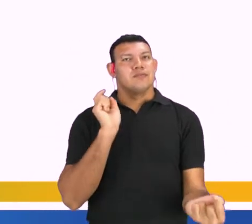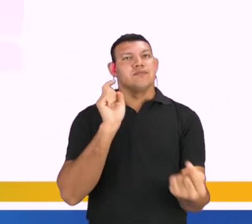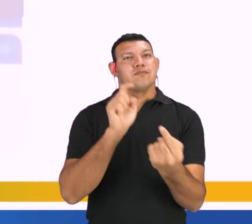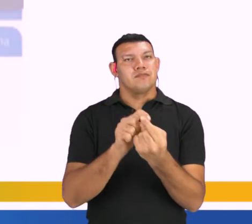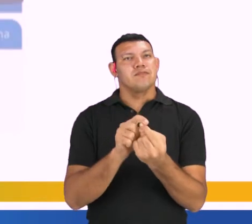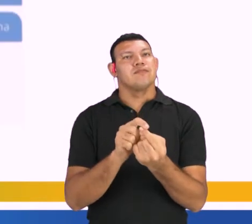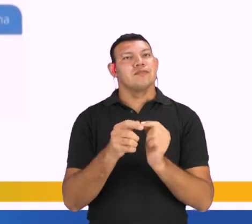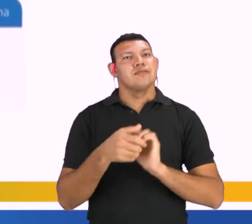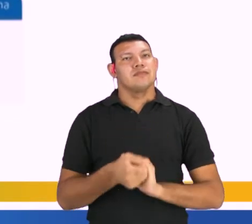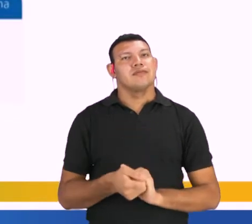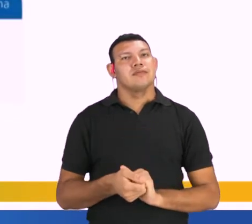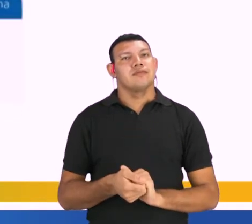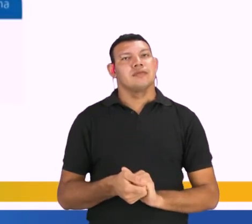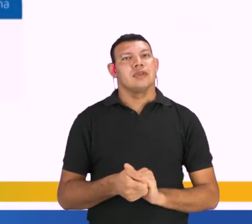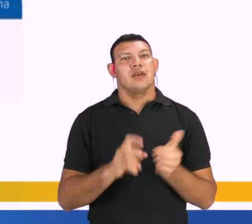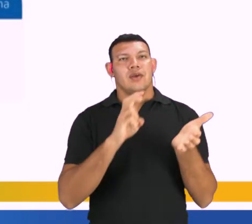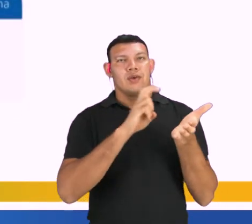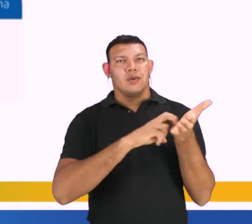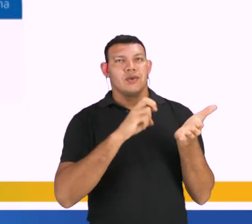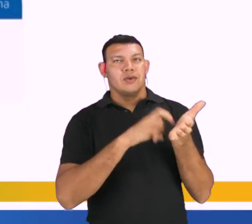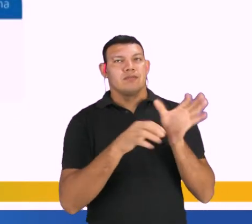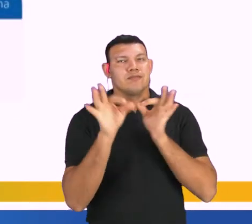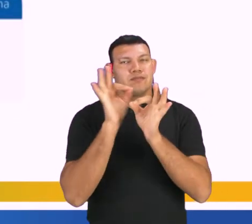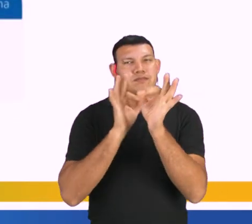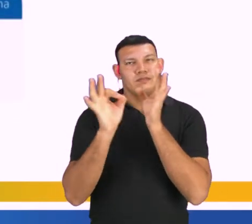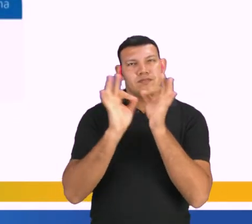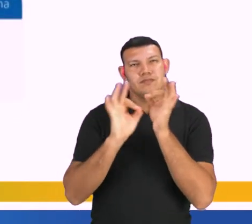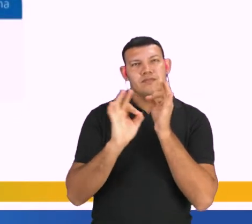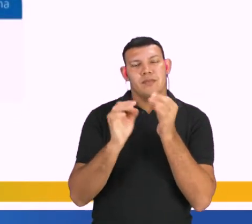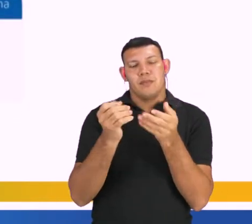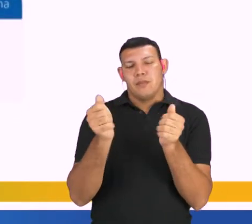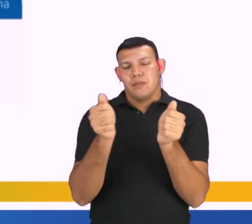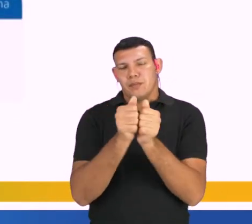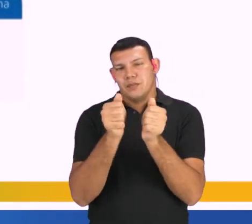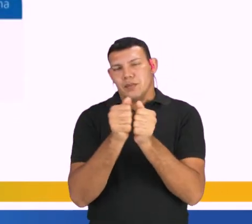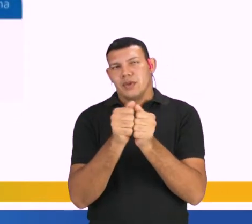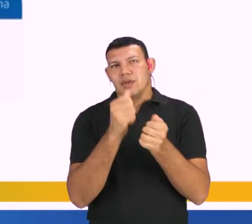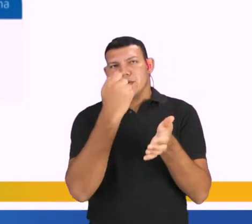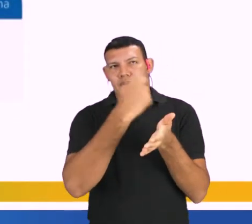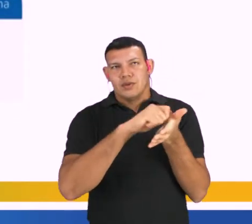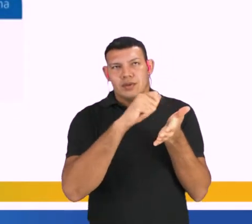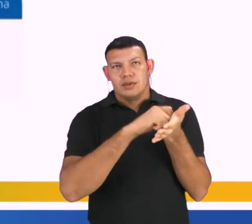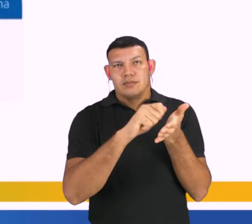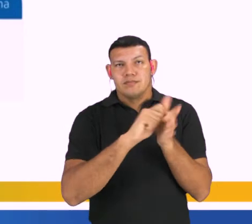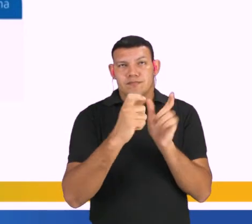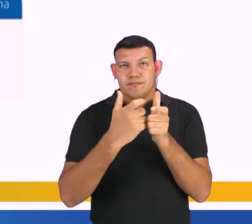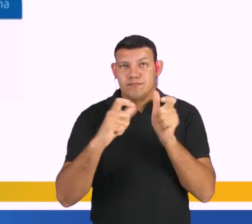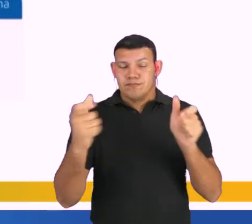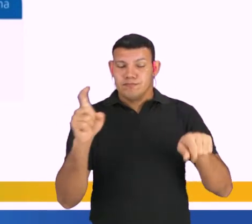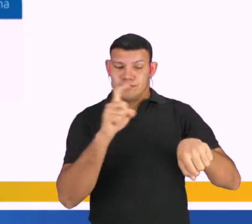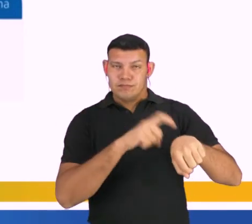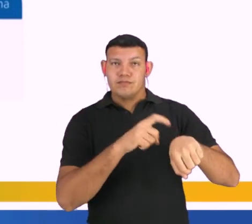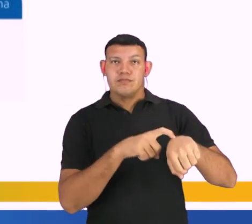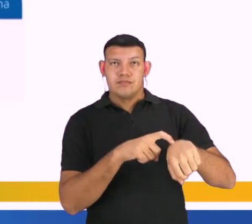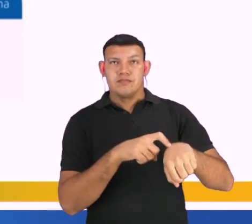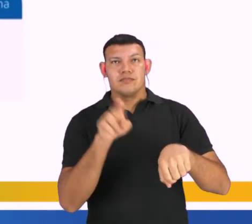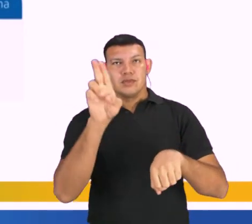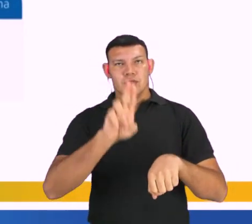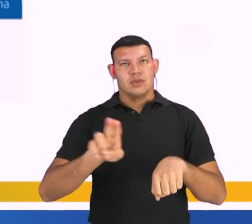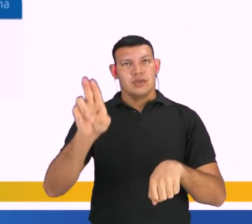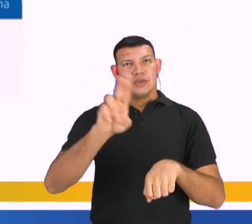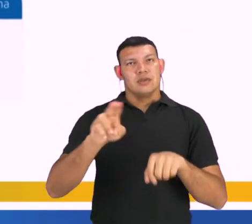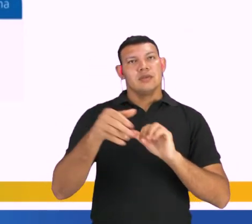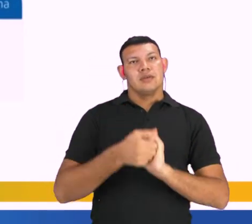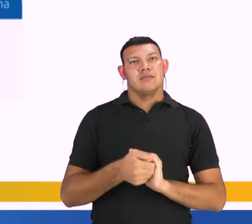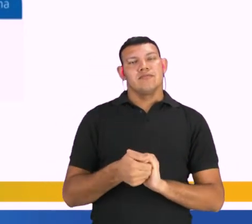elaboradas, isto é, com vocabulário e organização mais próxima da escrita. mas na maior parte do tempo nós usamos